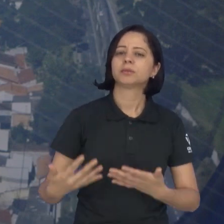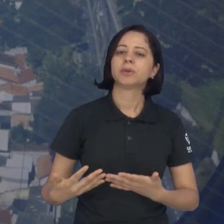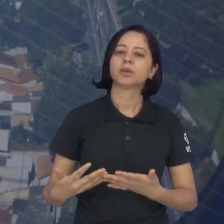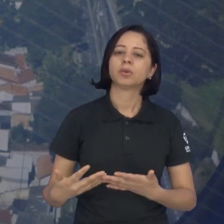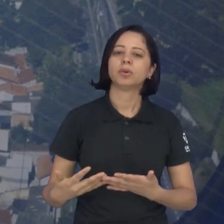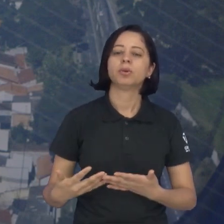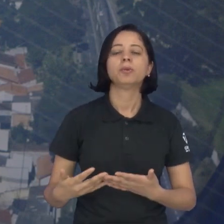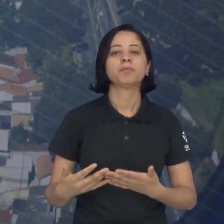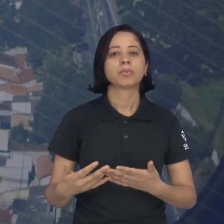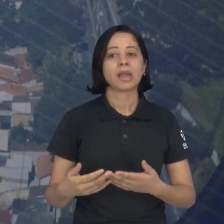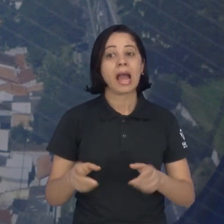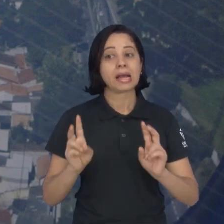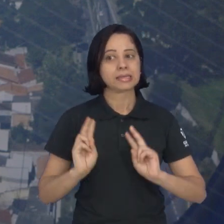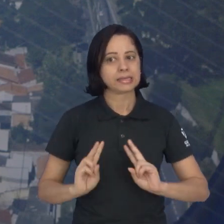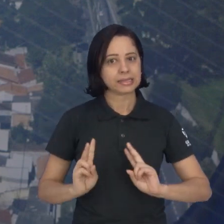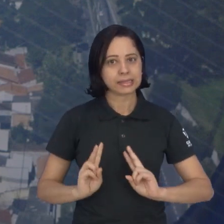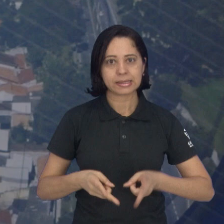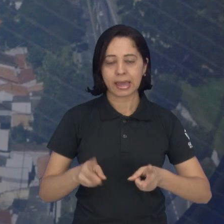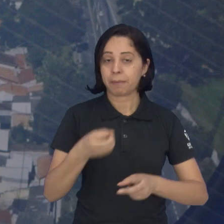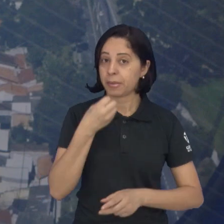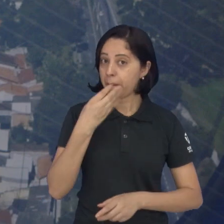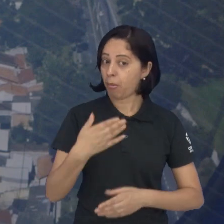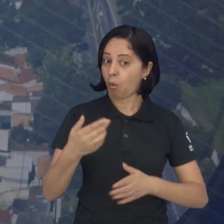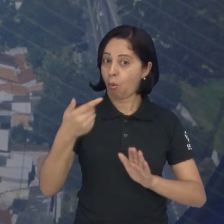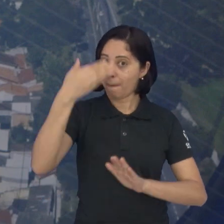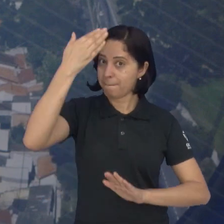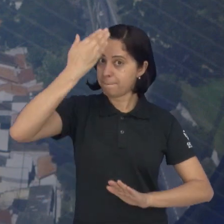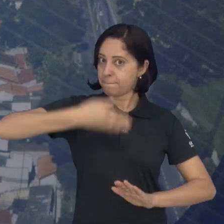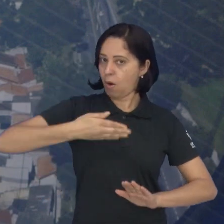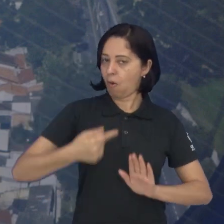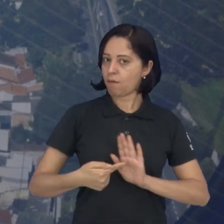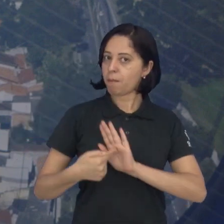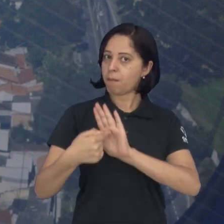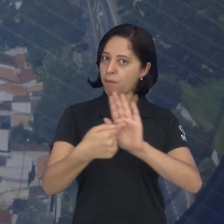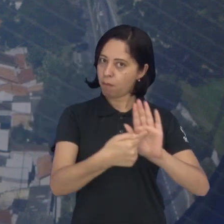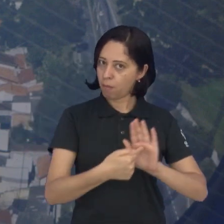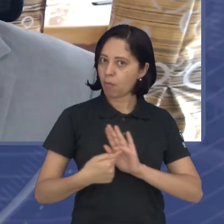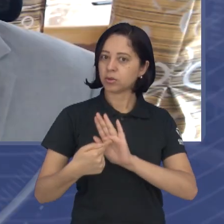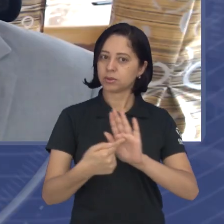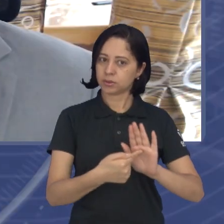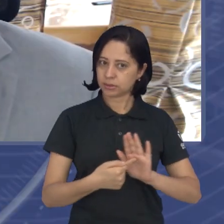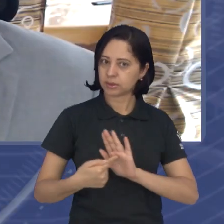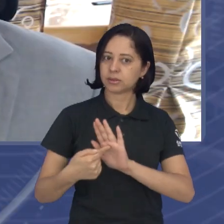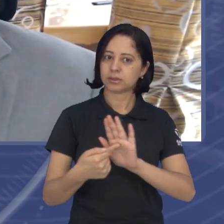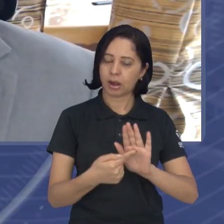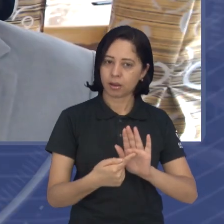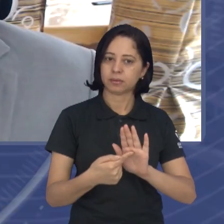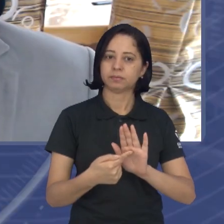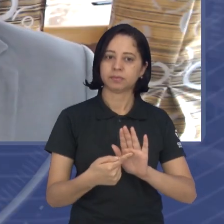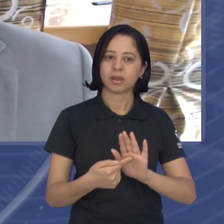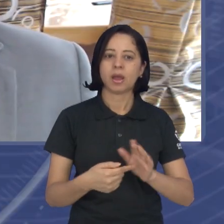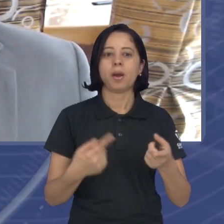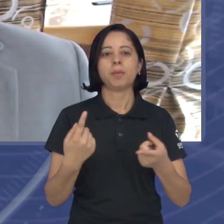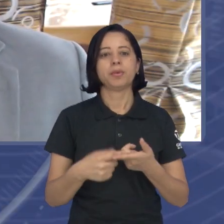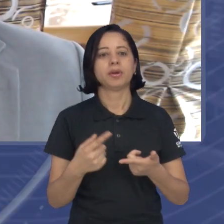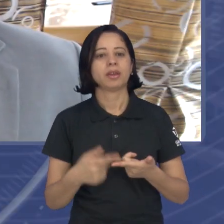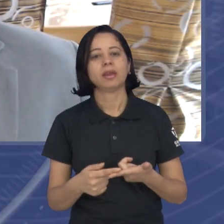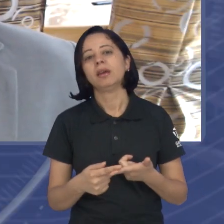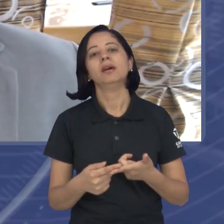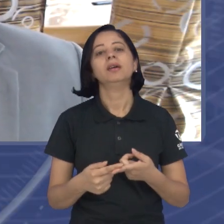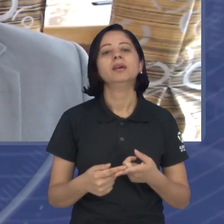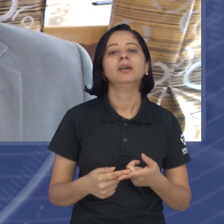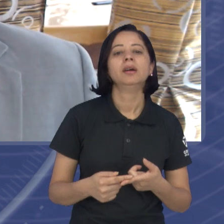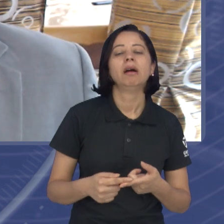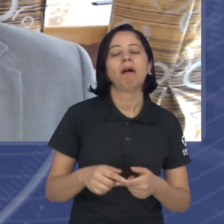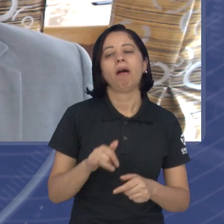ter comprovantes, porque isso é muito importante na hora de você registrar uma reclamação também, seja para falar inicialmente com